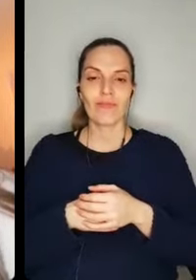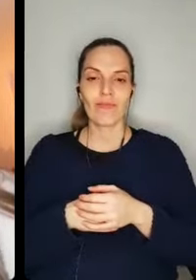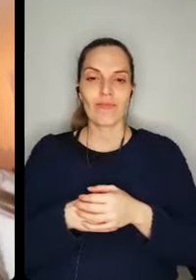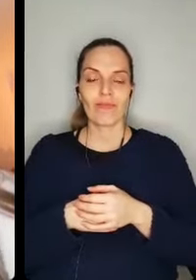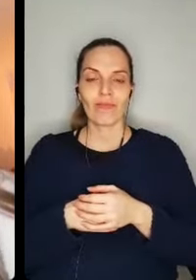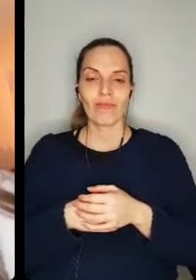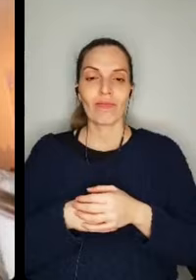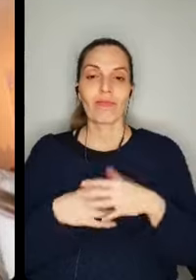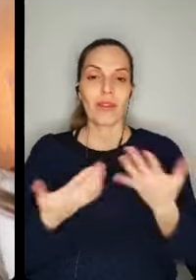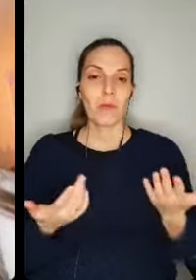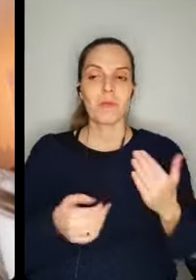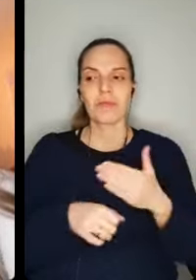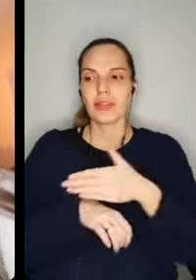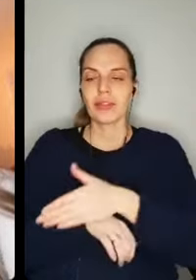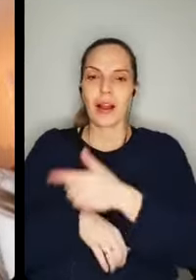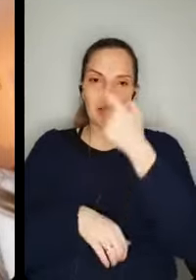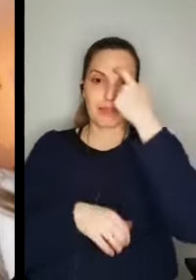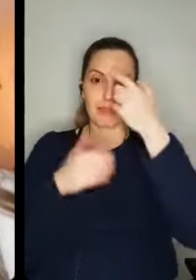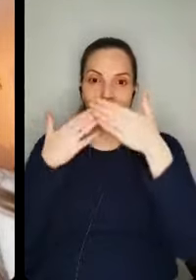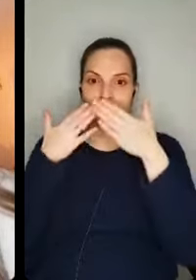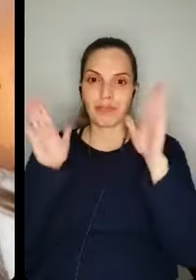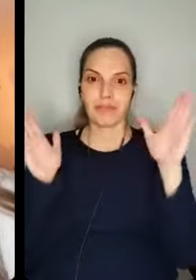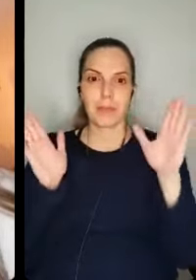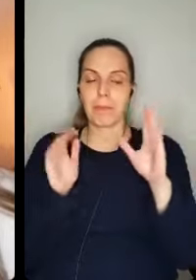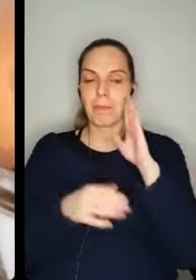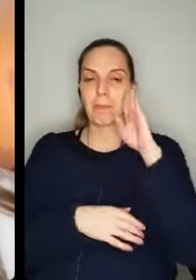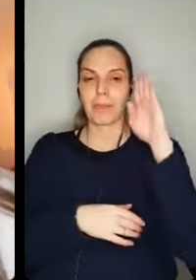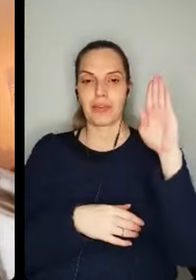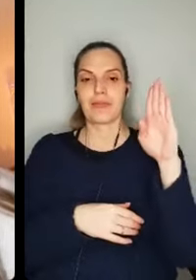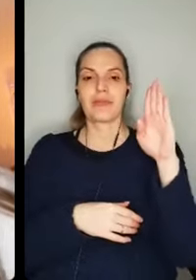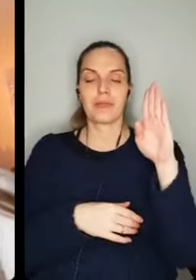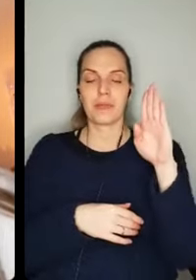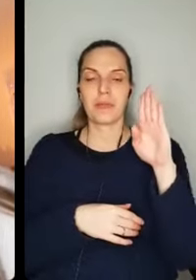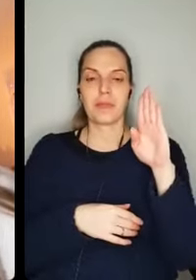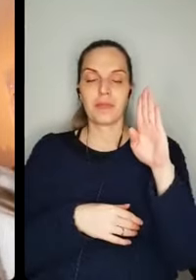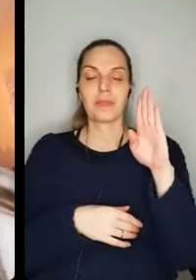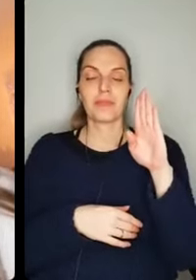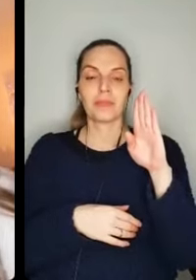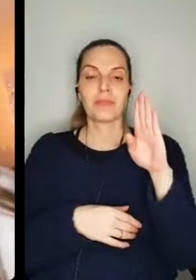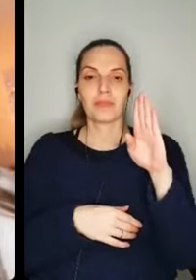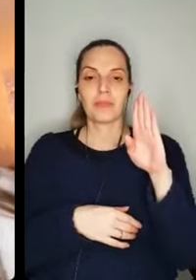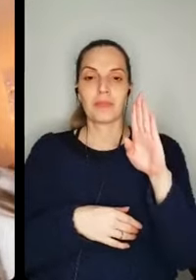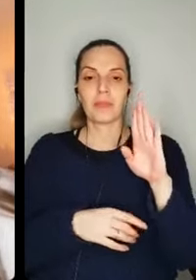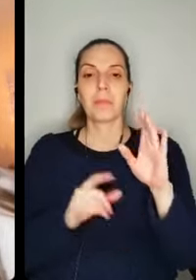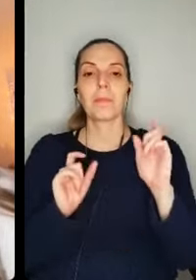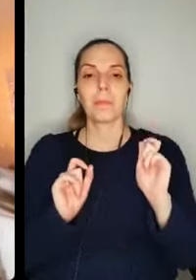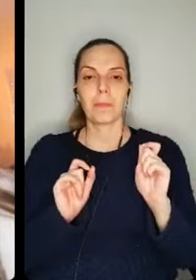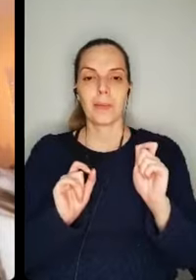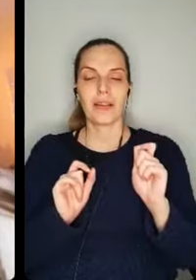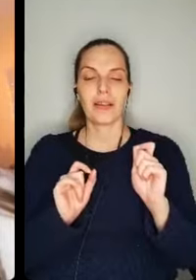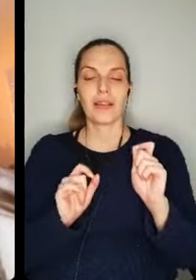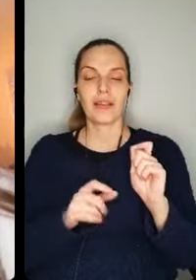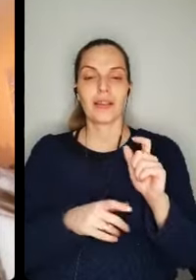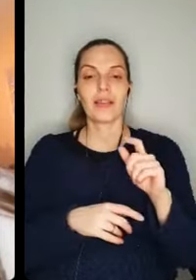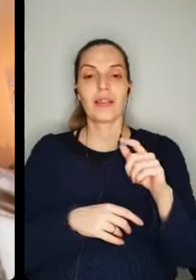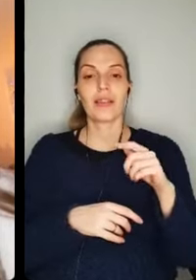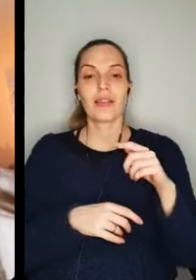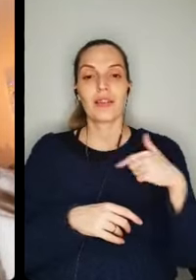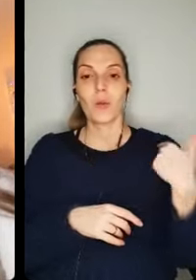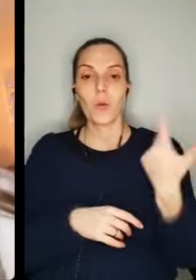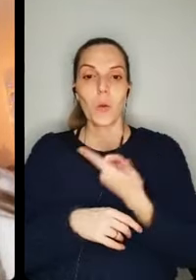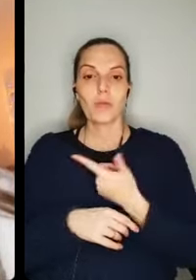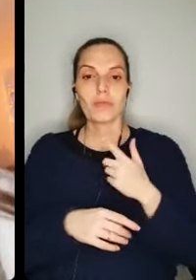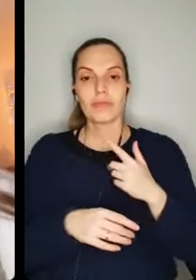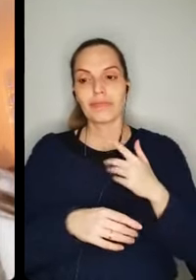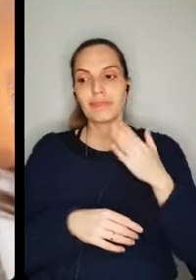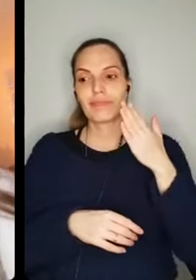acho que entrar com a mente aberta seria o fator principal para que a gente consiga encontrar nosso caminho e se descobrir dentro do curso.